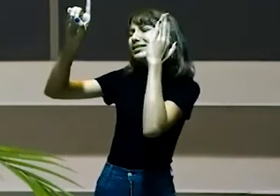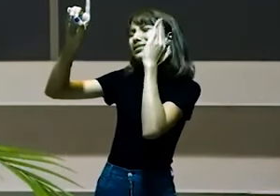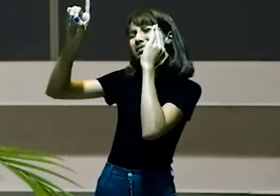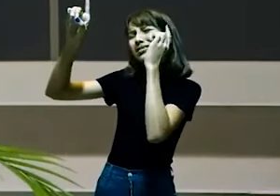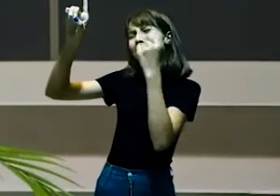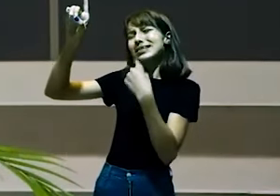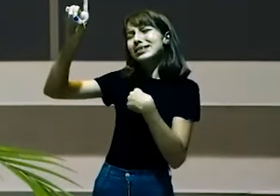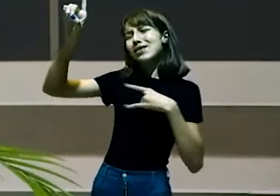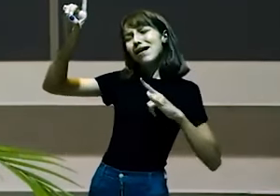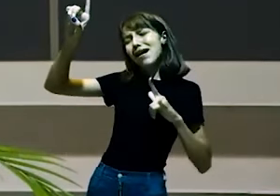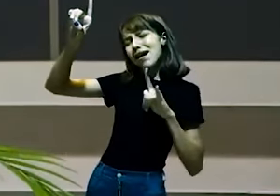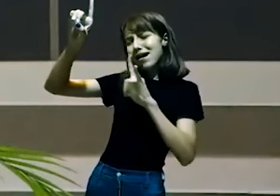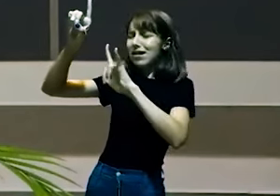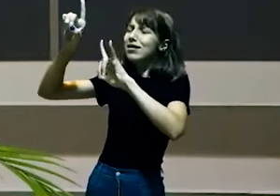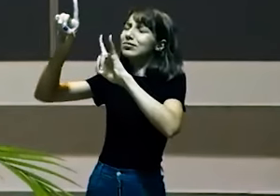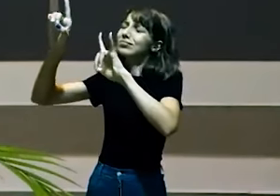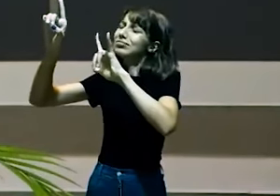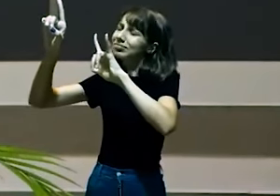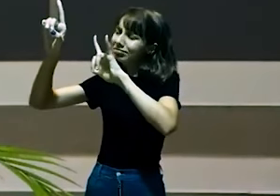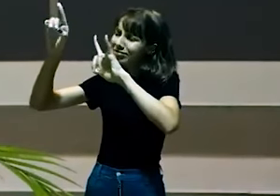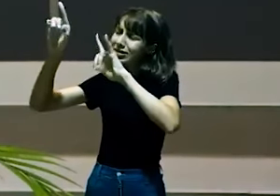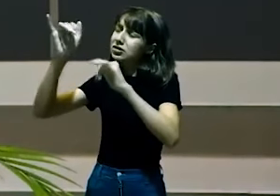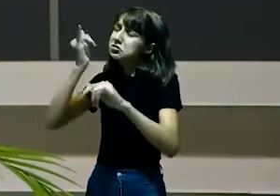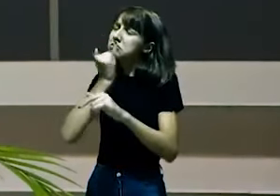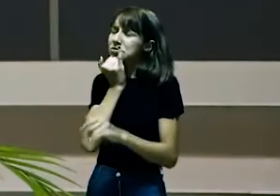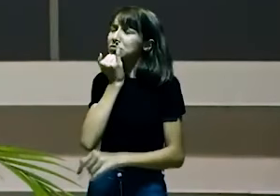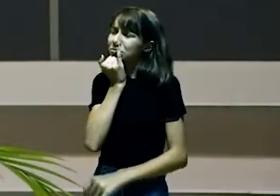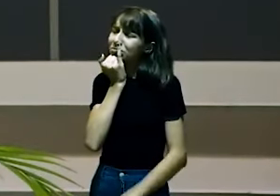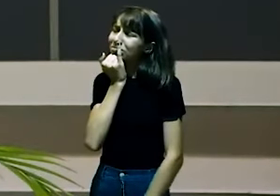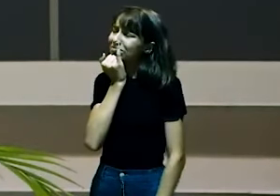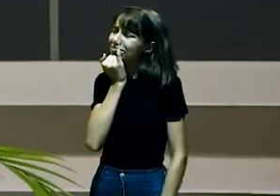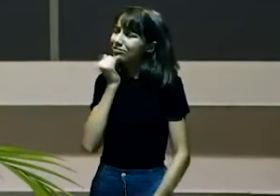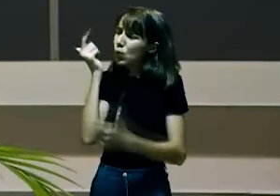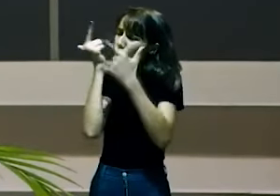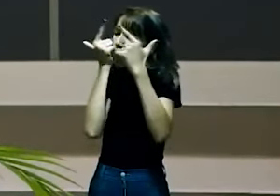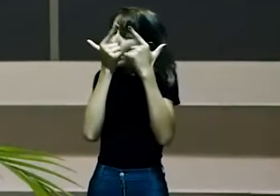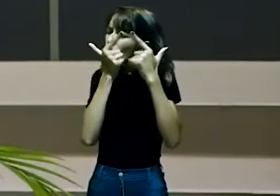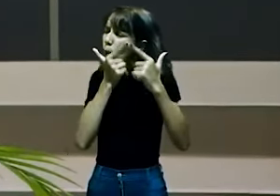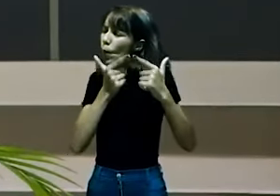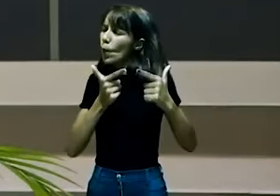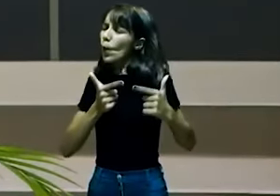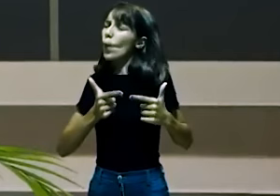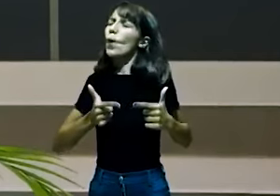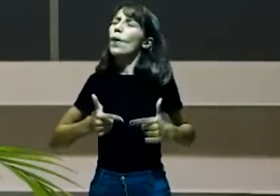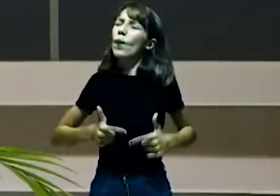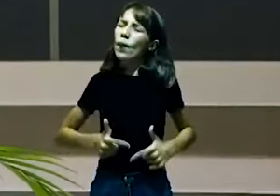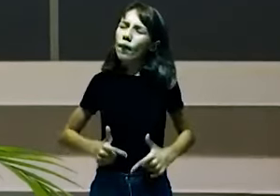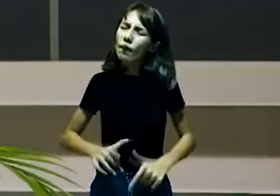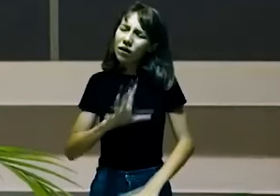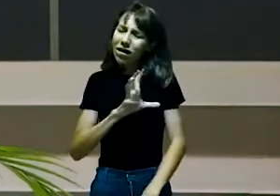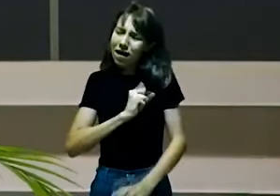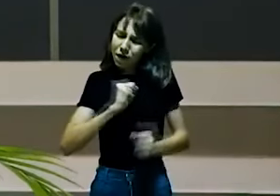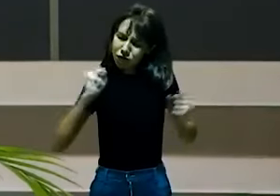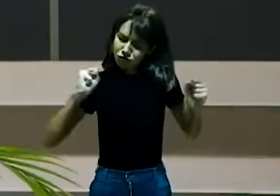eu te amo nos perdoa nos lava nos purifica nos envolve